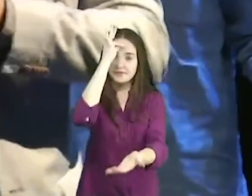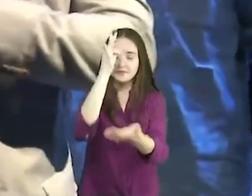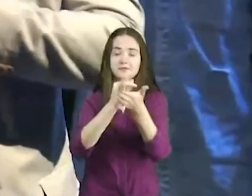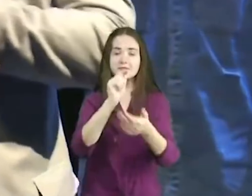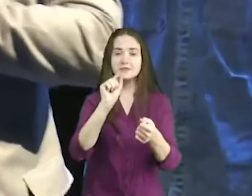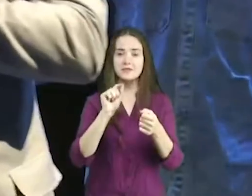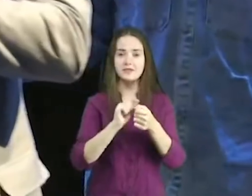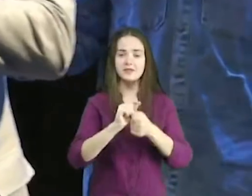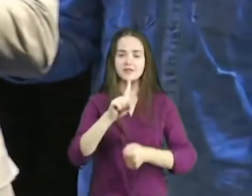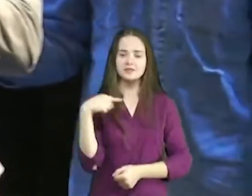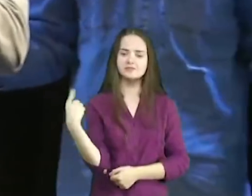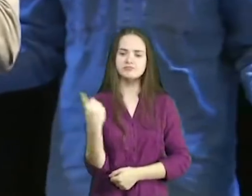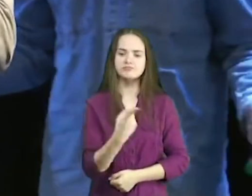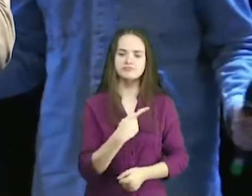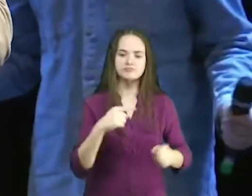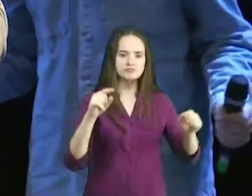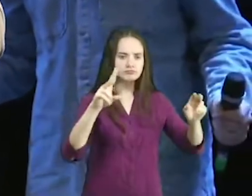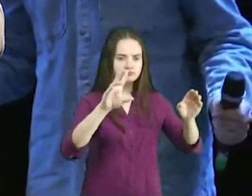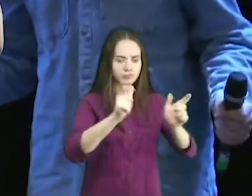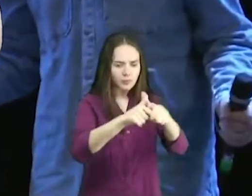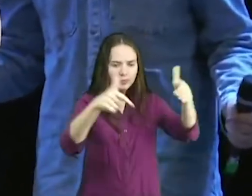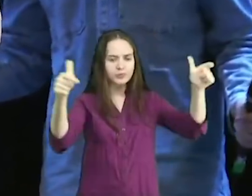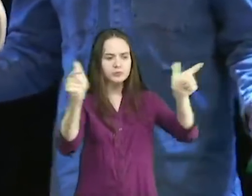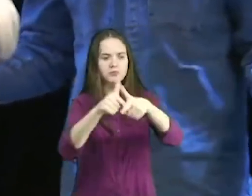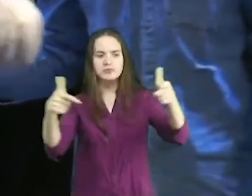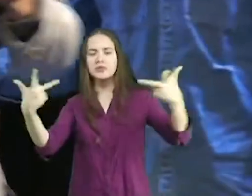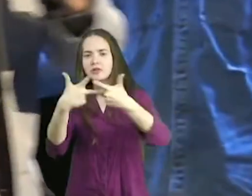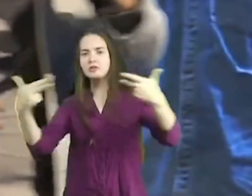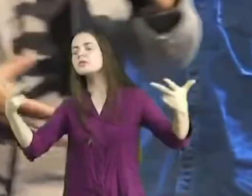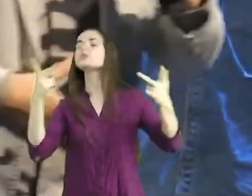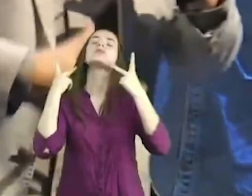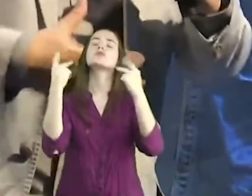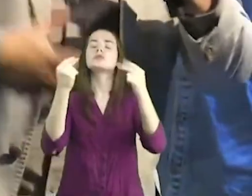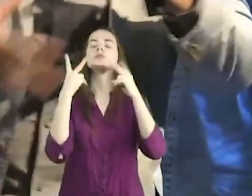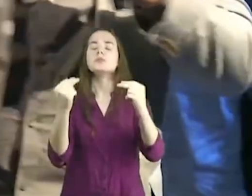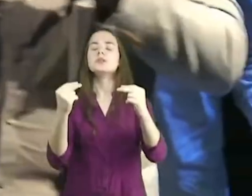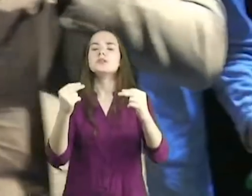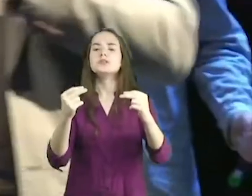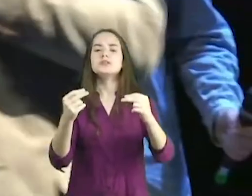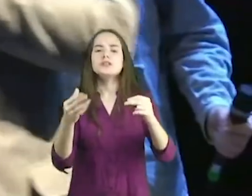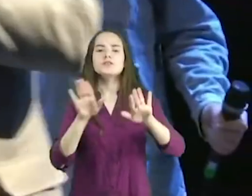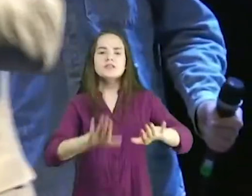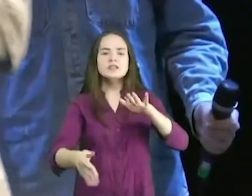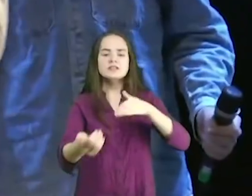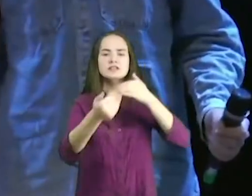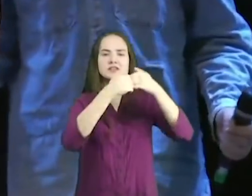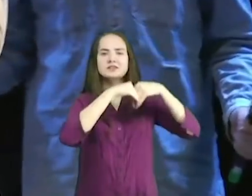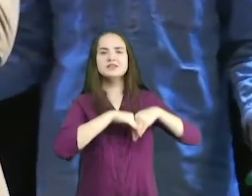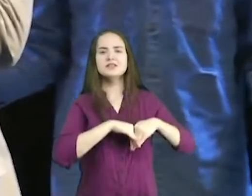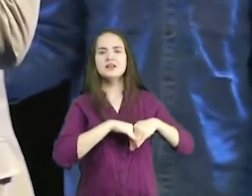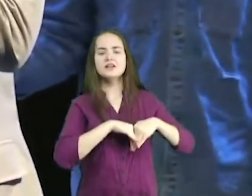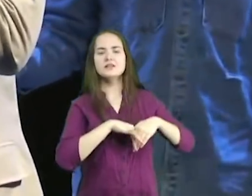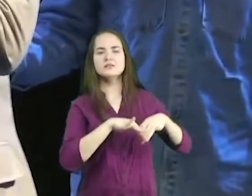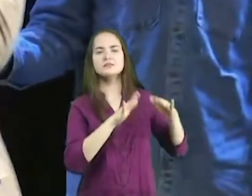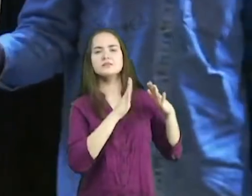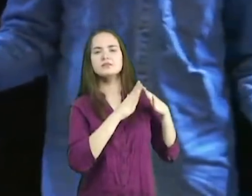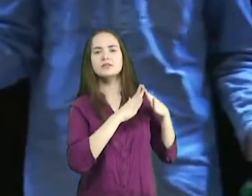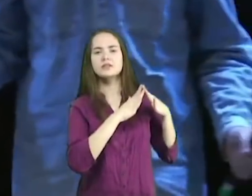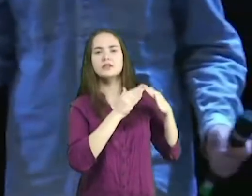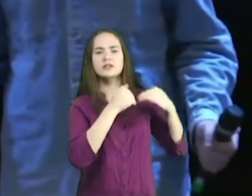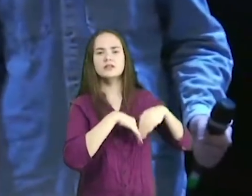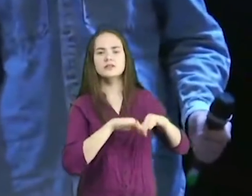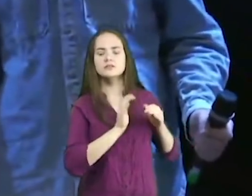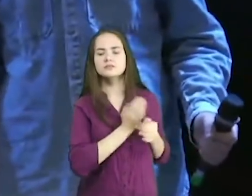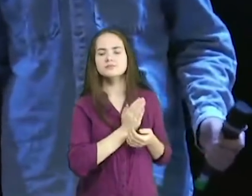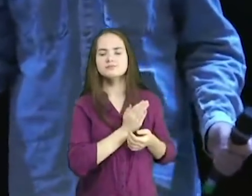gente multiplicar aquilo que é comum, aquilo que está dentro das botijas da nossa casa, os azeites,